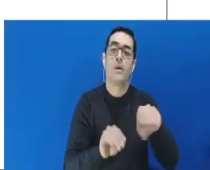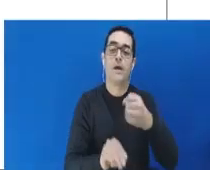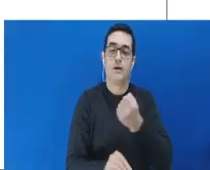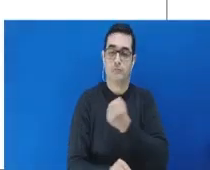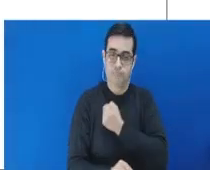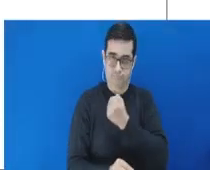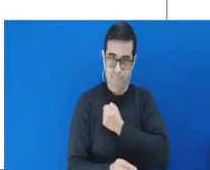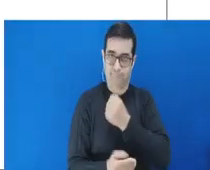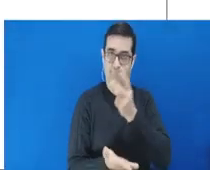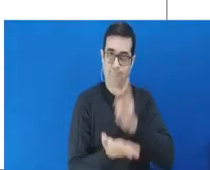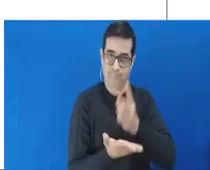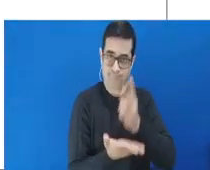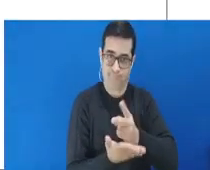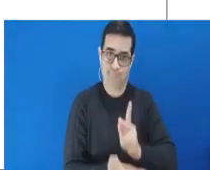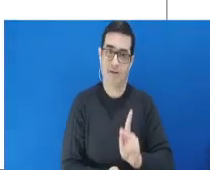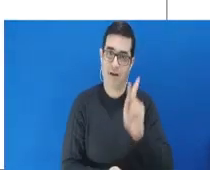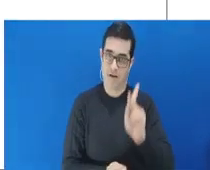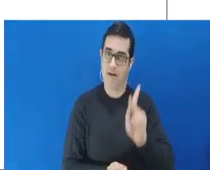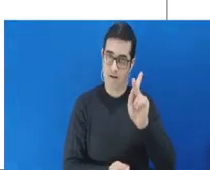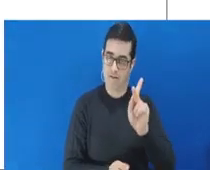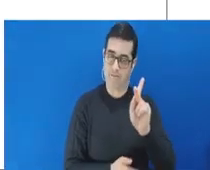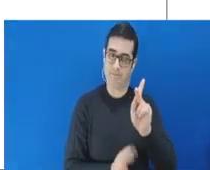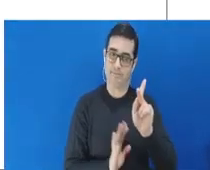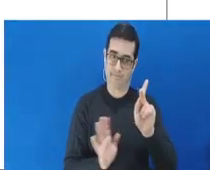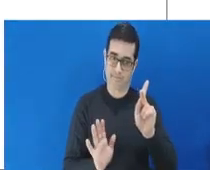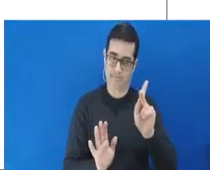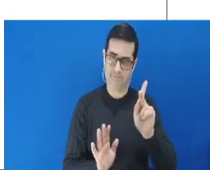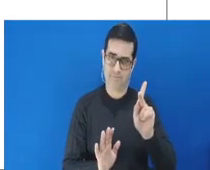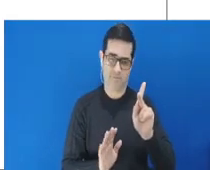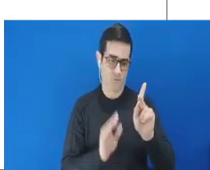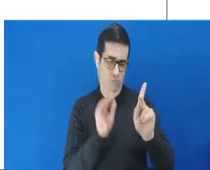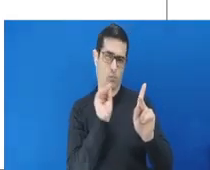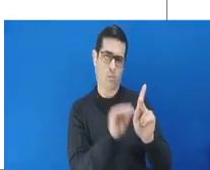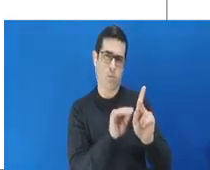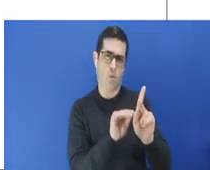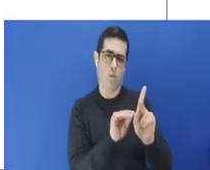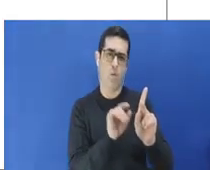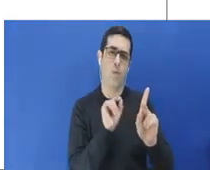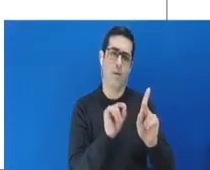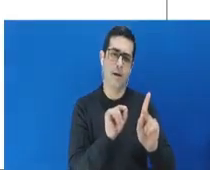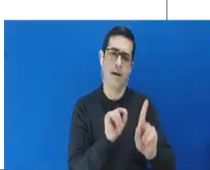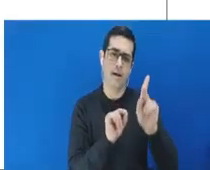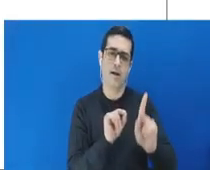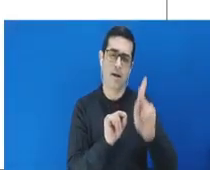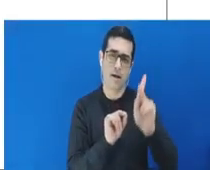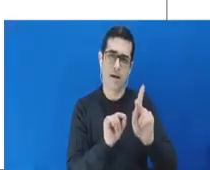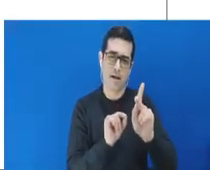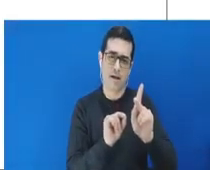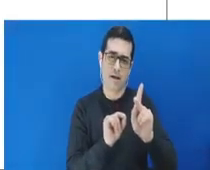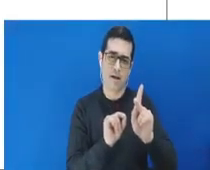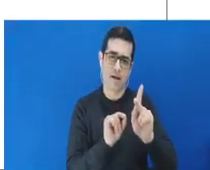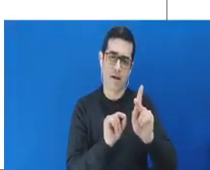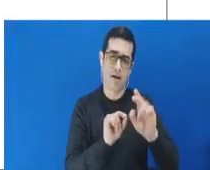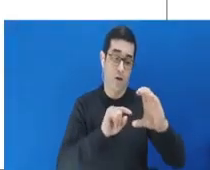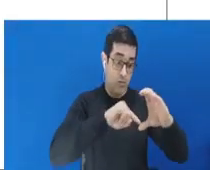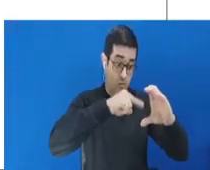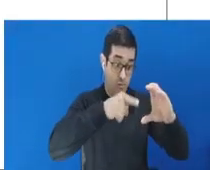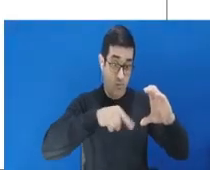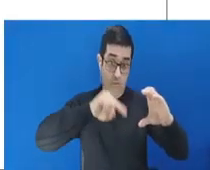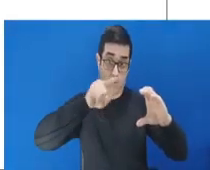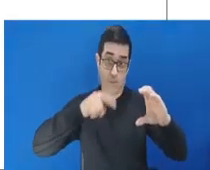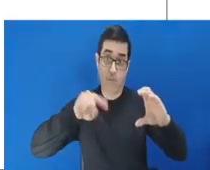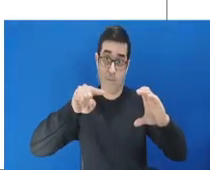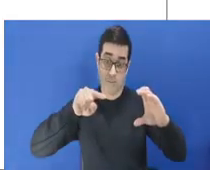o produto desses dois é uma constante, então se eu aumento o comprimento de onda máximo, obrigatoriamente